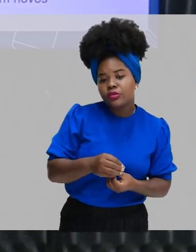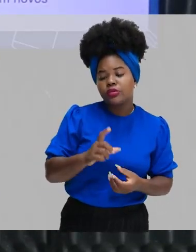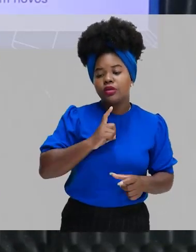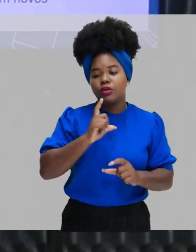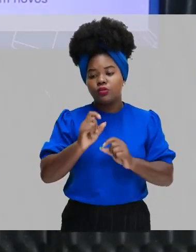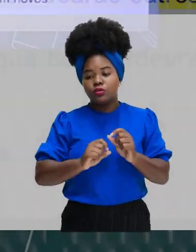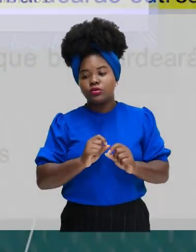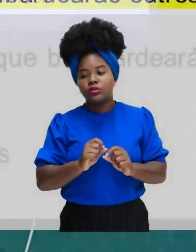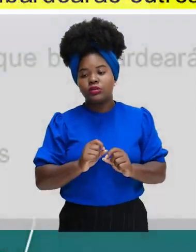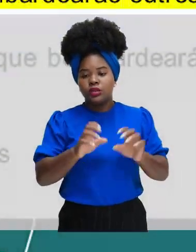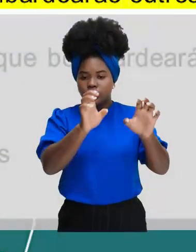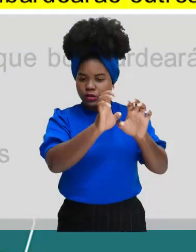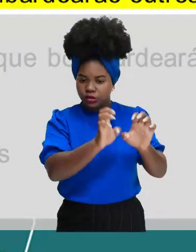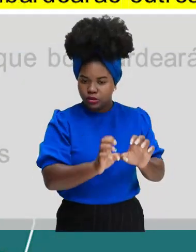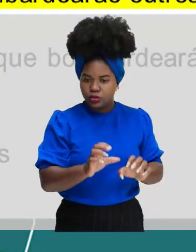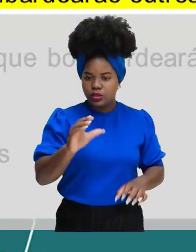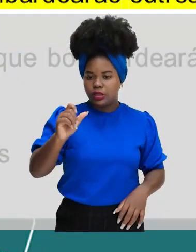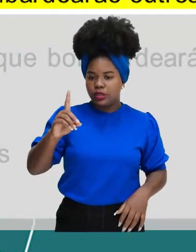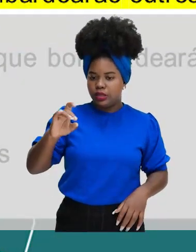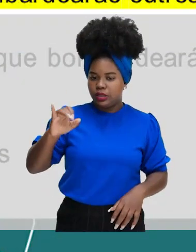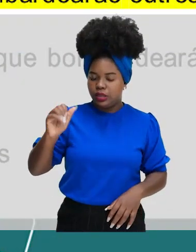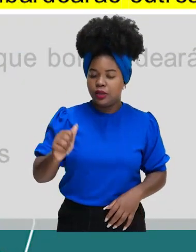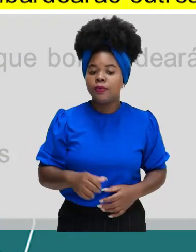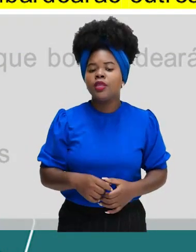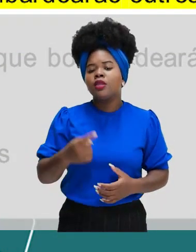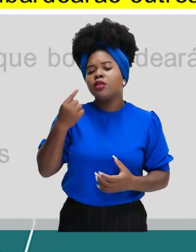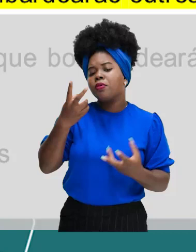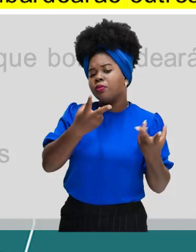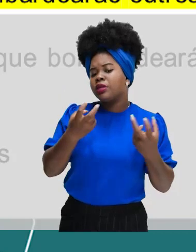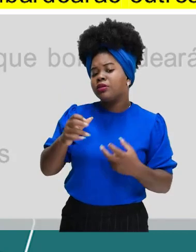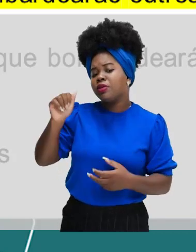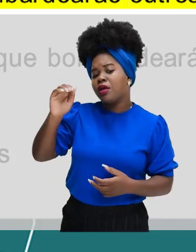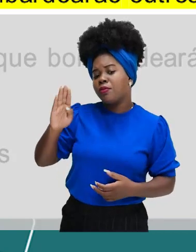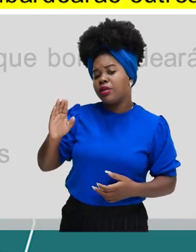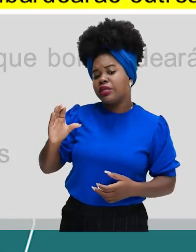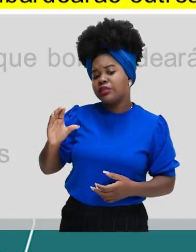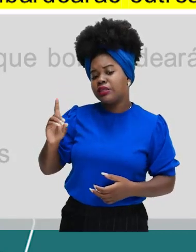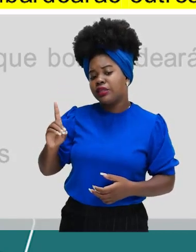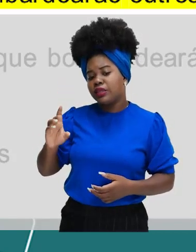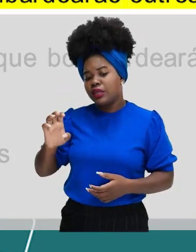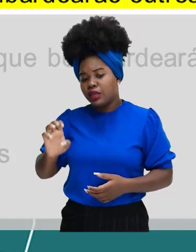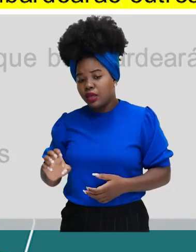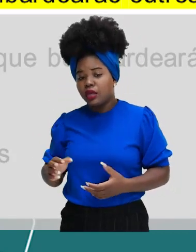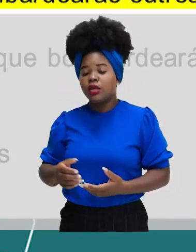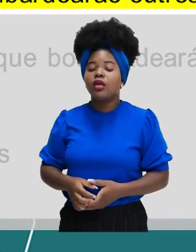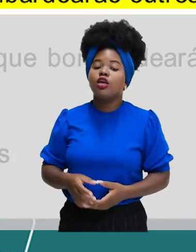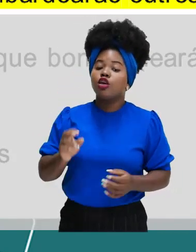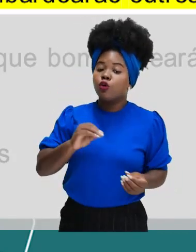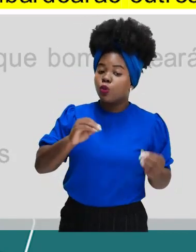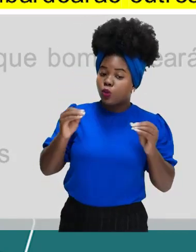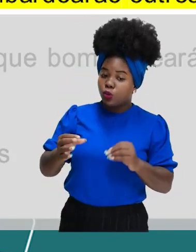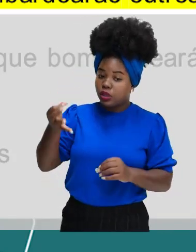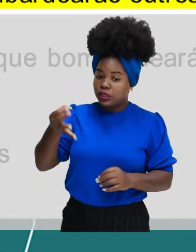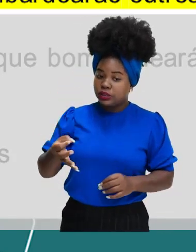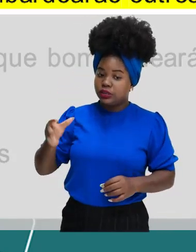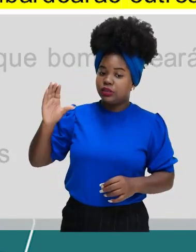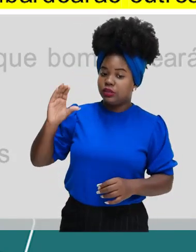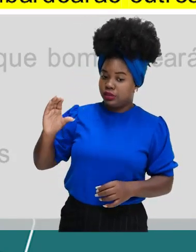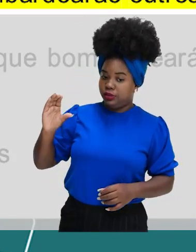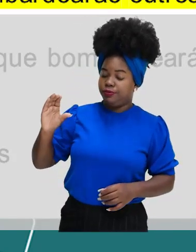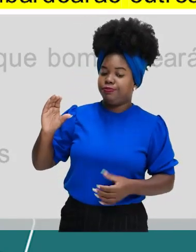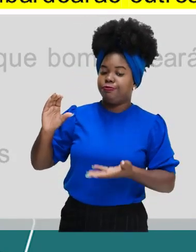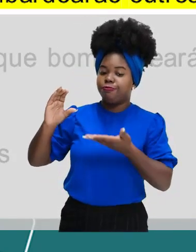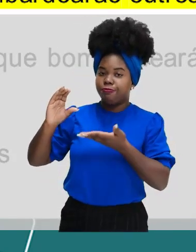Cadeia então olhando as alternativas eu destaquei a alternativa correta ó Por quê na na